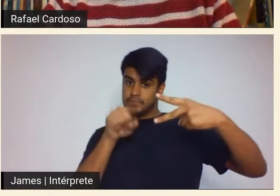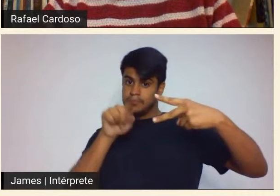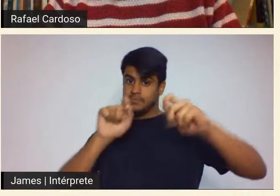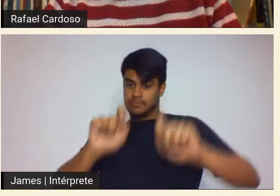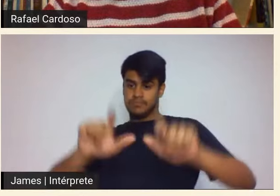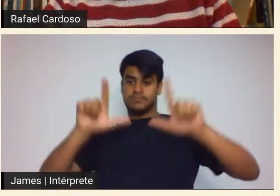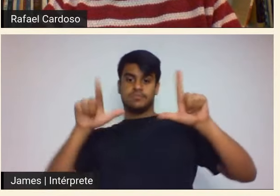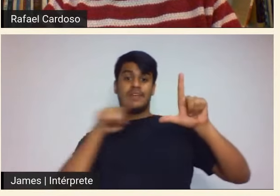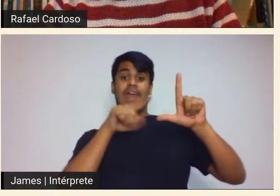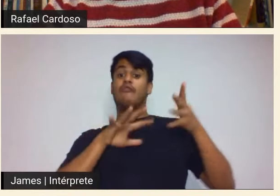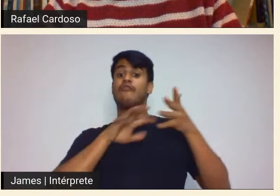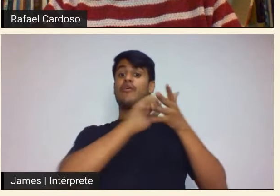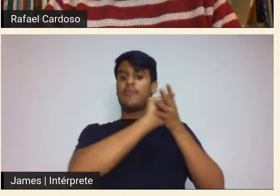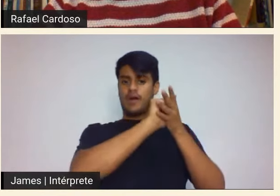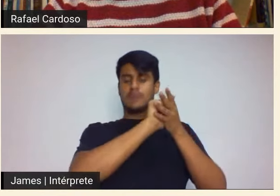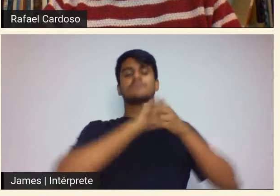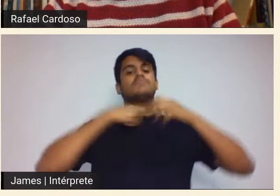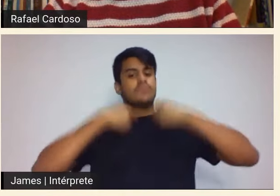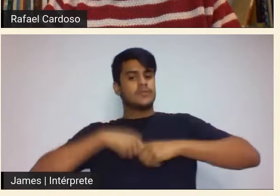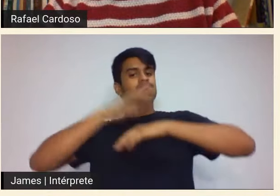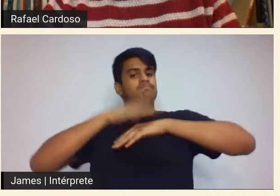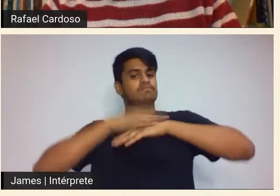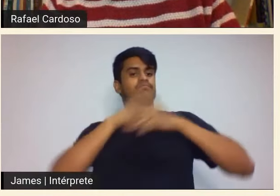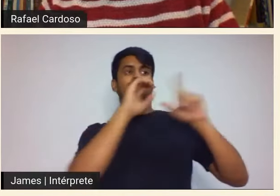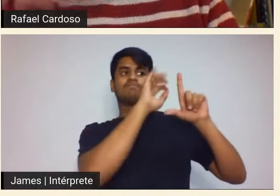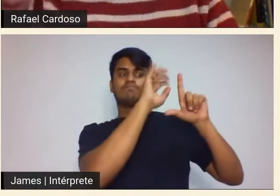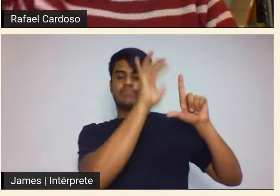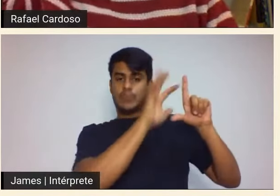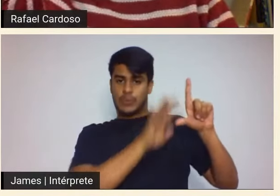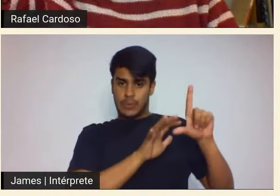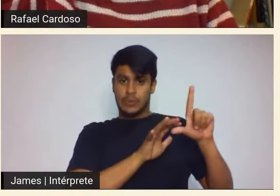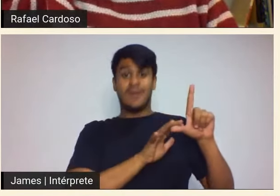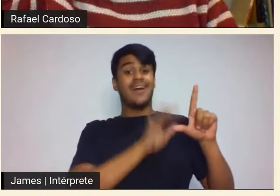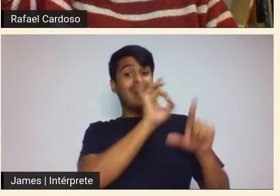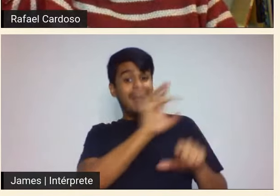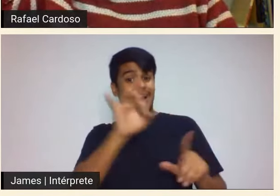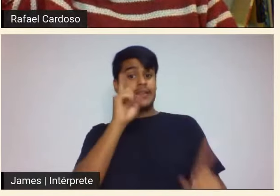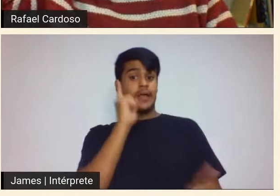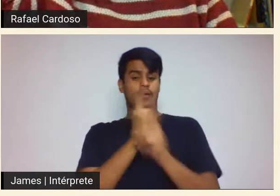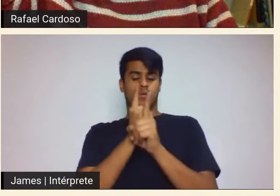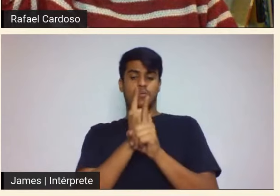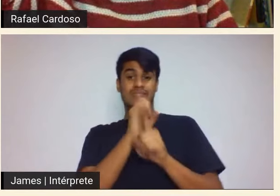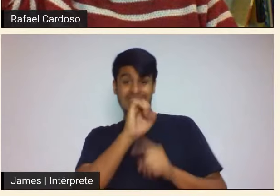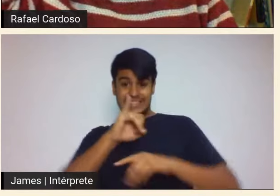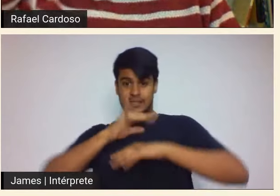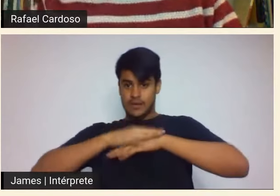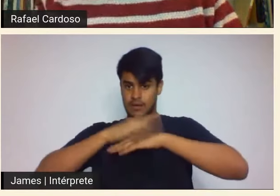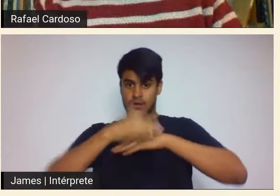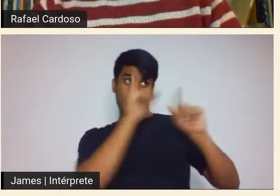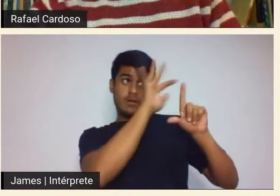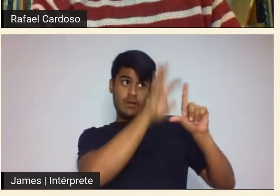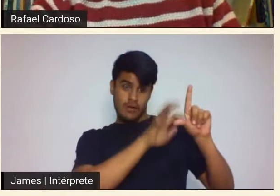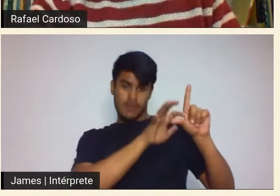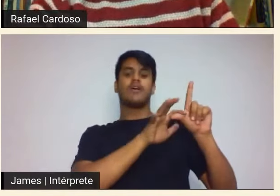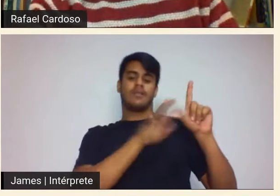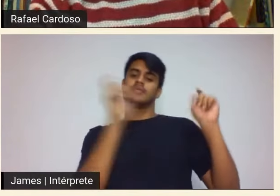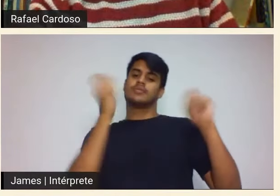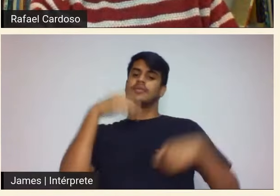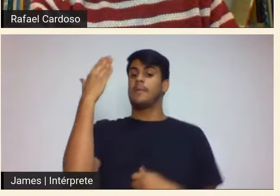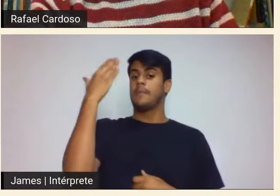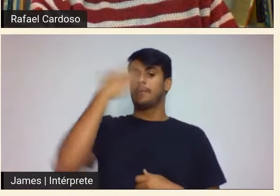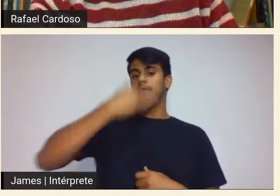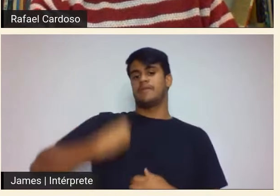formulário que precisa ser preenchido a cada um dos encontros para registrar a participação de vocês. É assim que vai